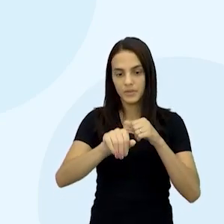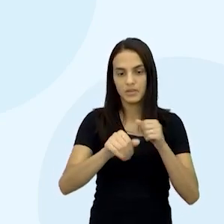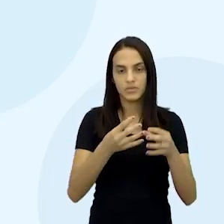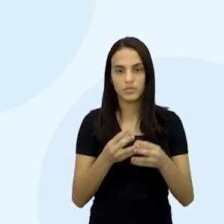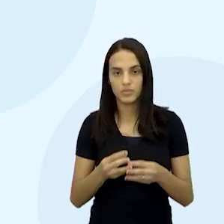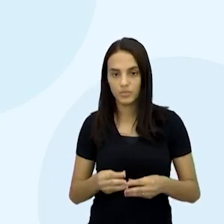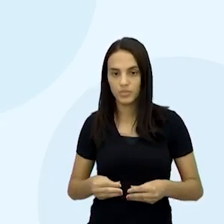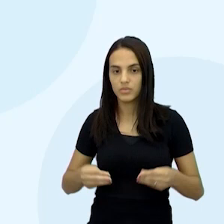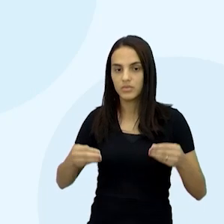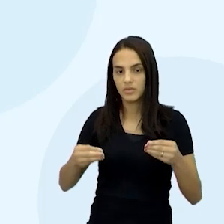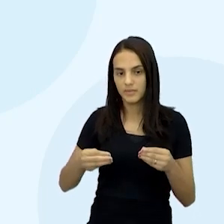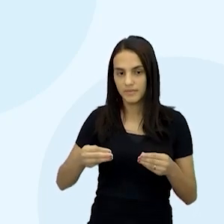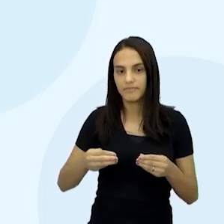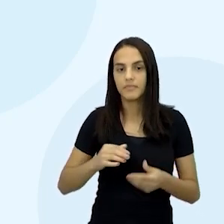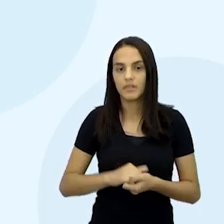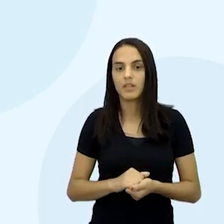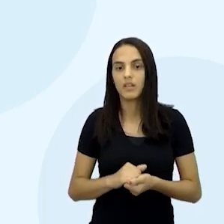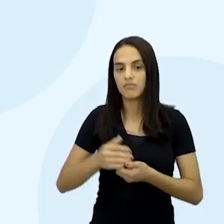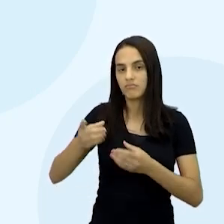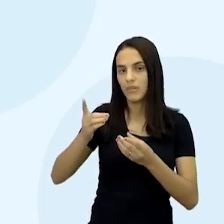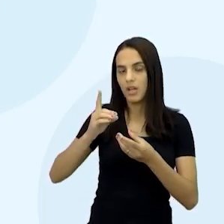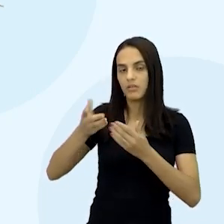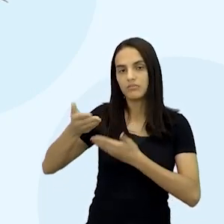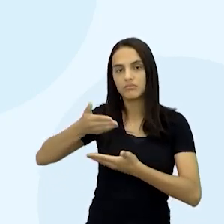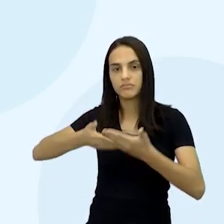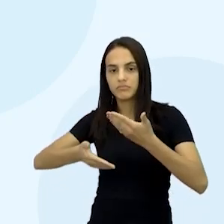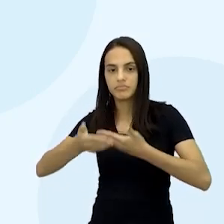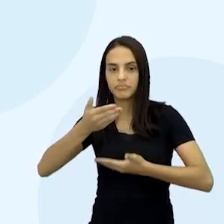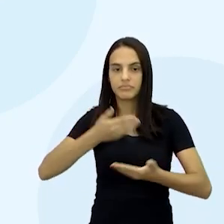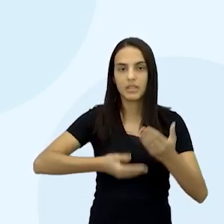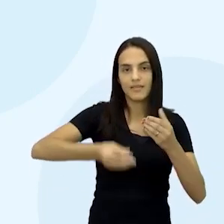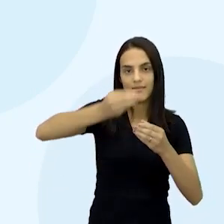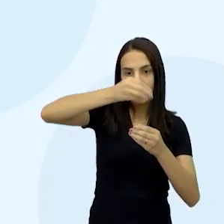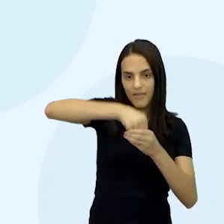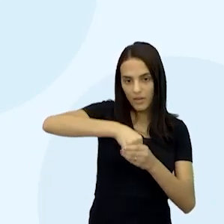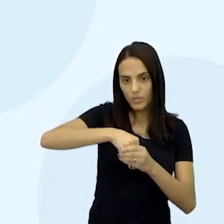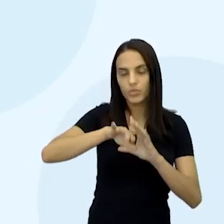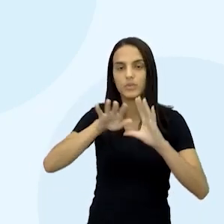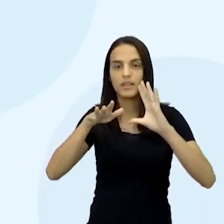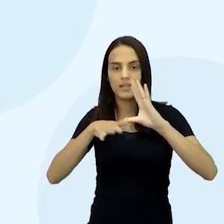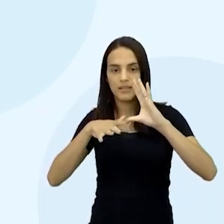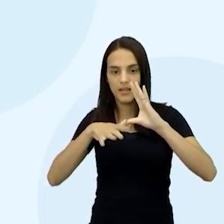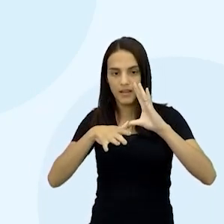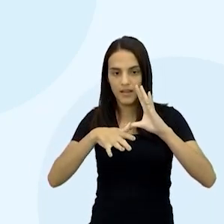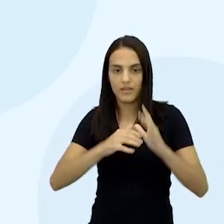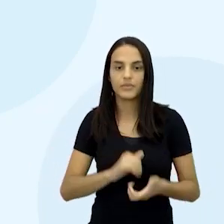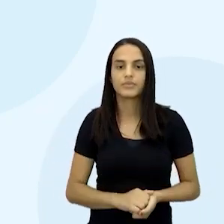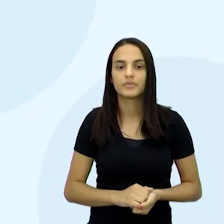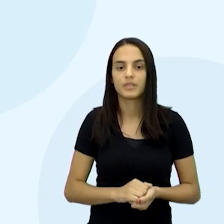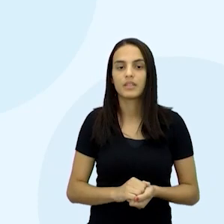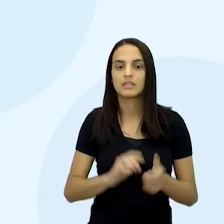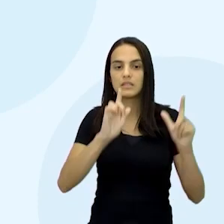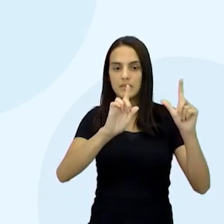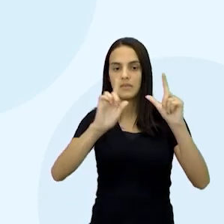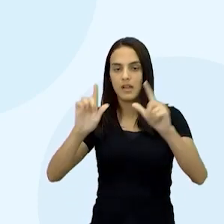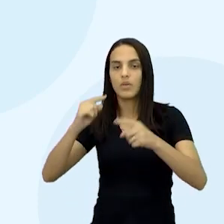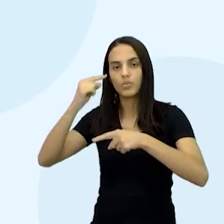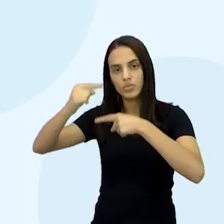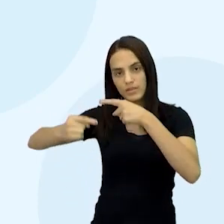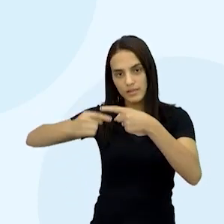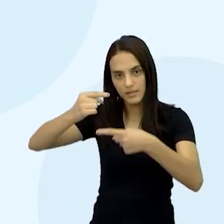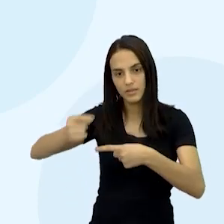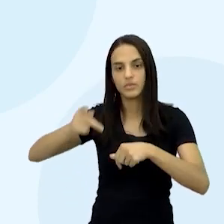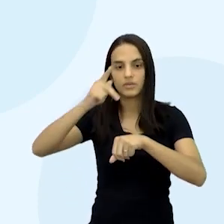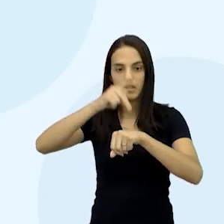a dinâmica interna da terra, tectônica de placas, o ciclo das rochas, a